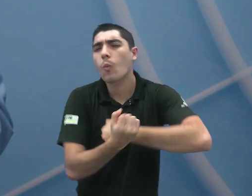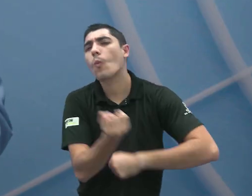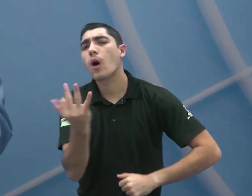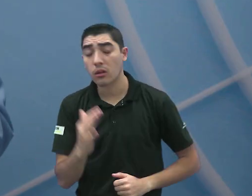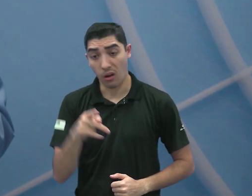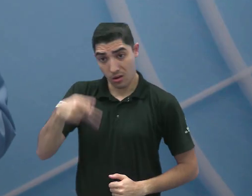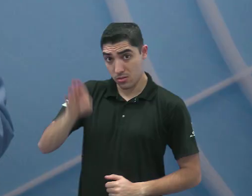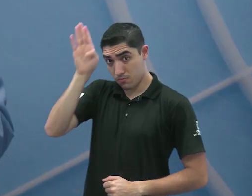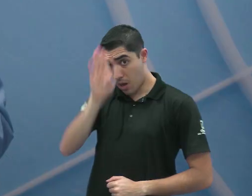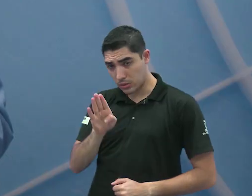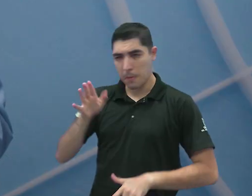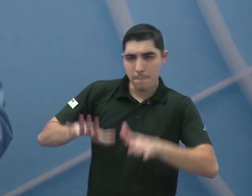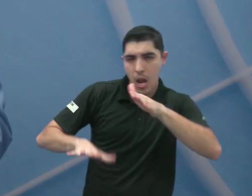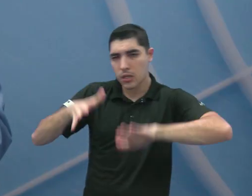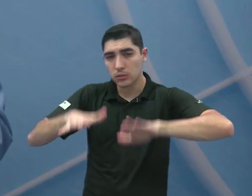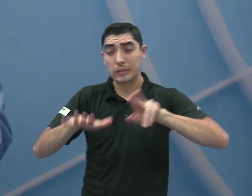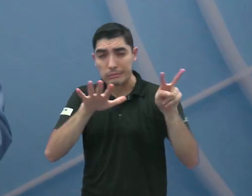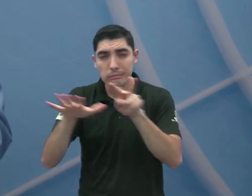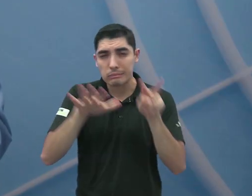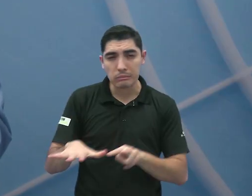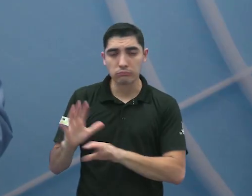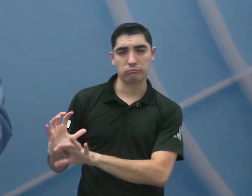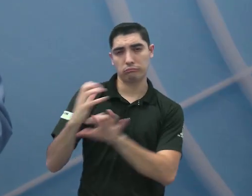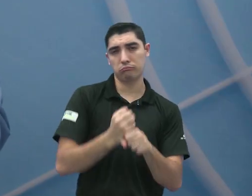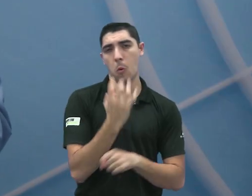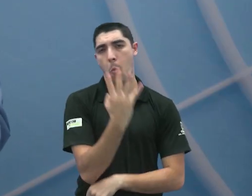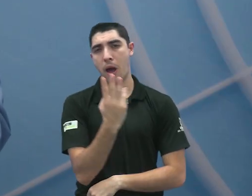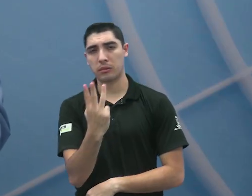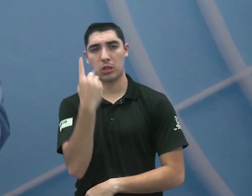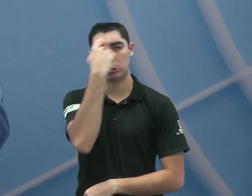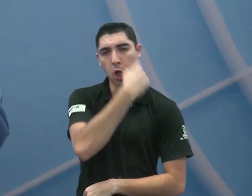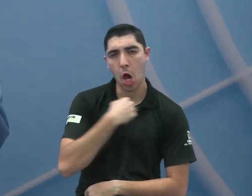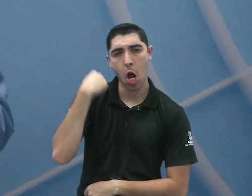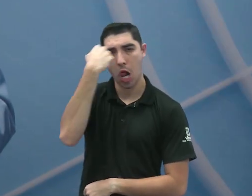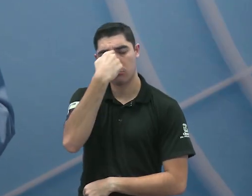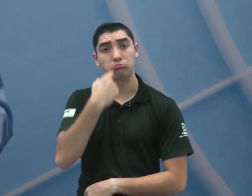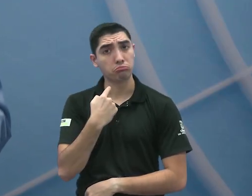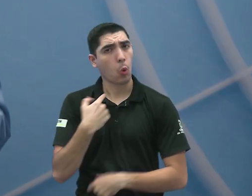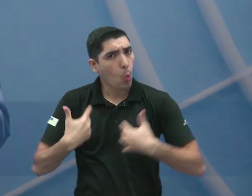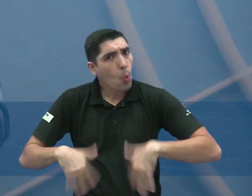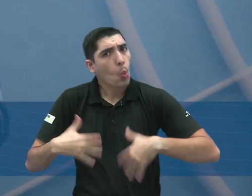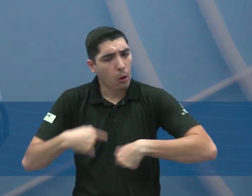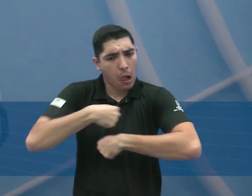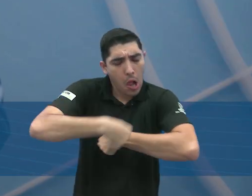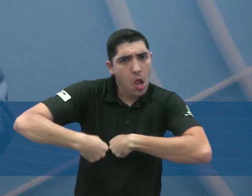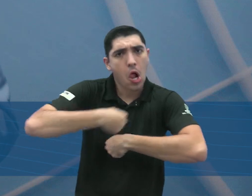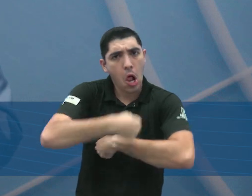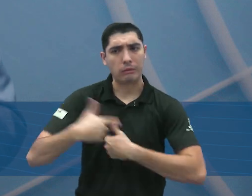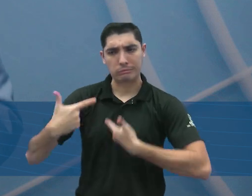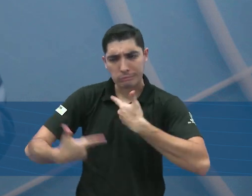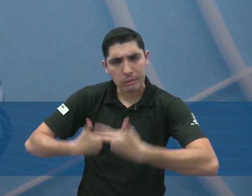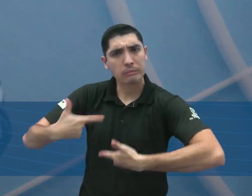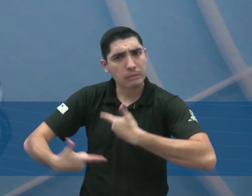a média é de 43 horas por semana. Esse tempo é bastante, né? É que a gente se dedica a